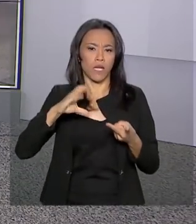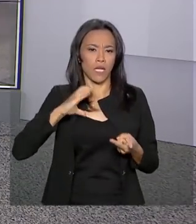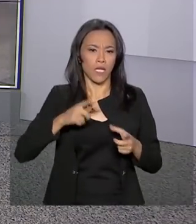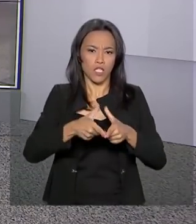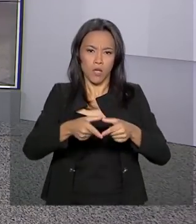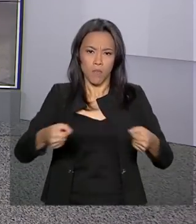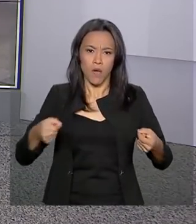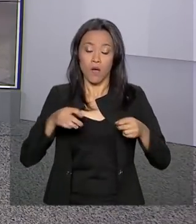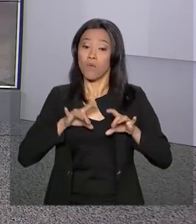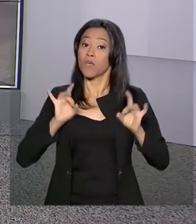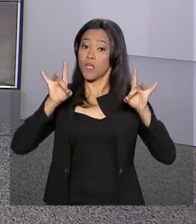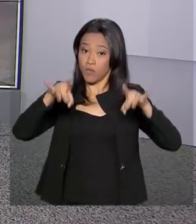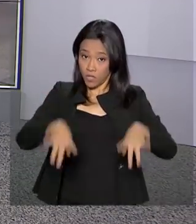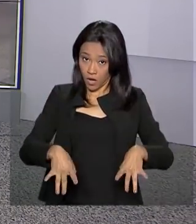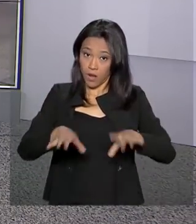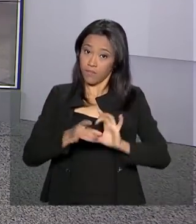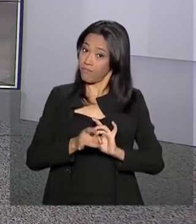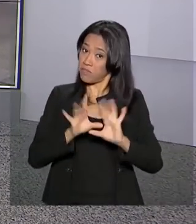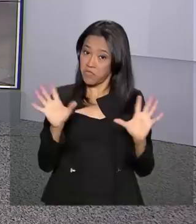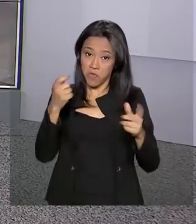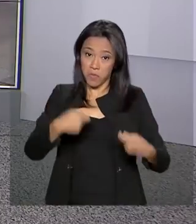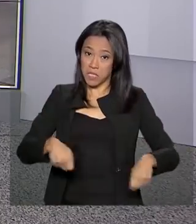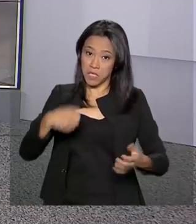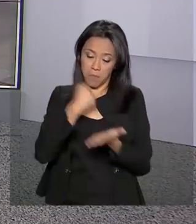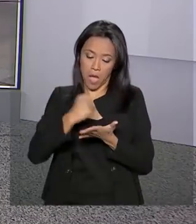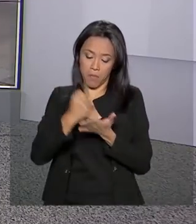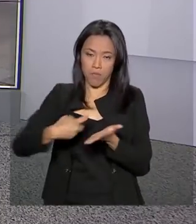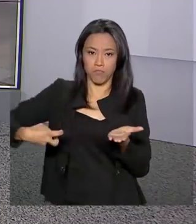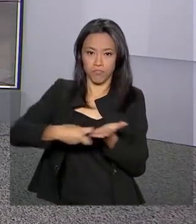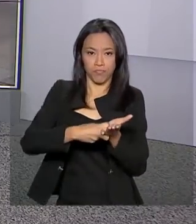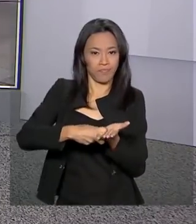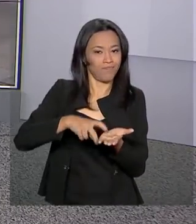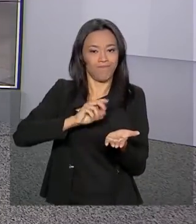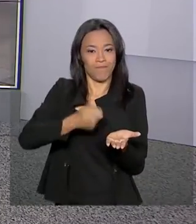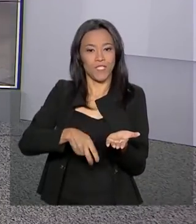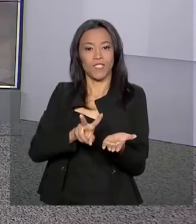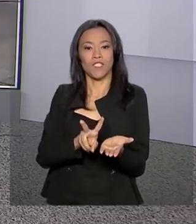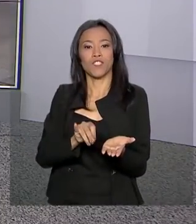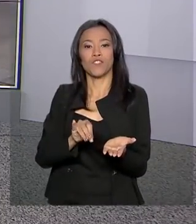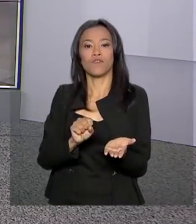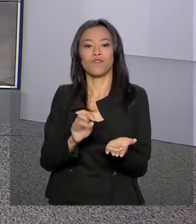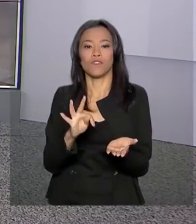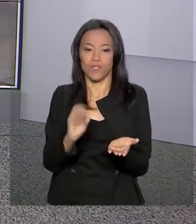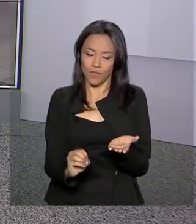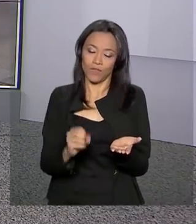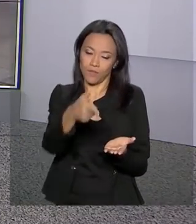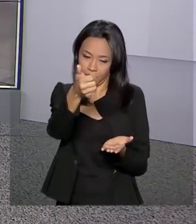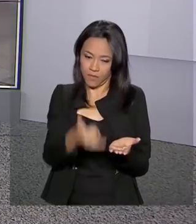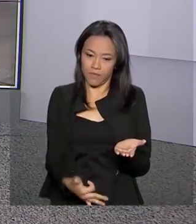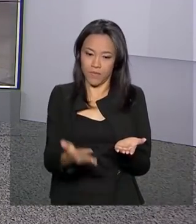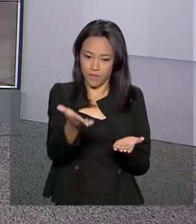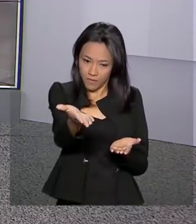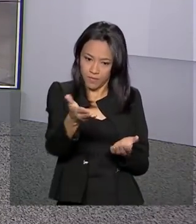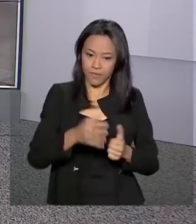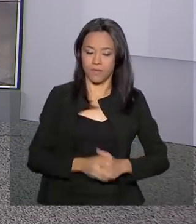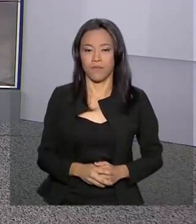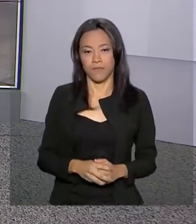Austrália. Vamos então até o Rio de Janeiro conversar com o Marcelo Castilho, que tem os detalhes pra gente. Oi, Marcelo, tá de volta com a gente. Bom dia pra você.